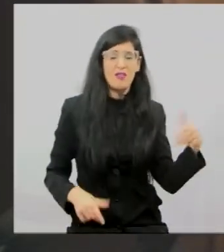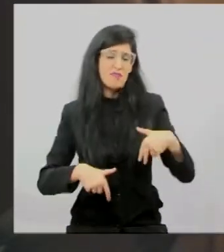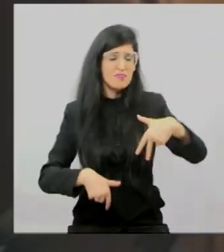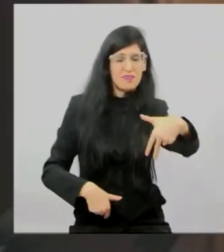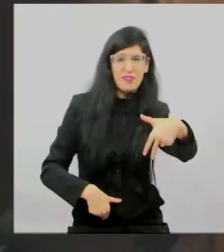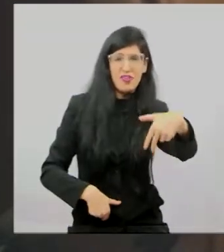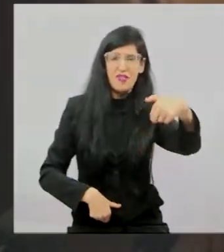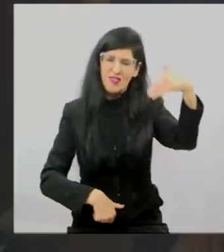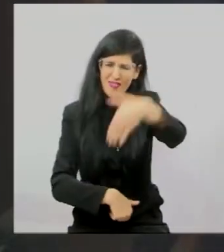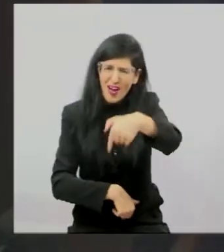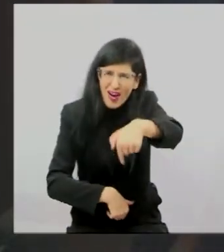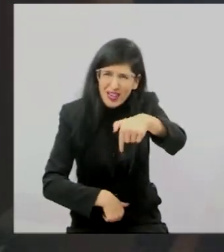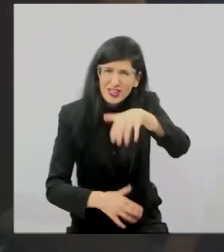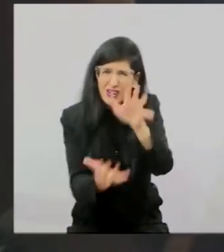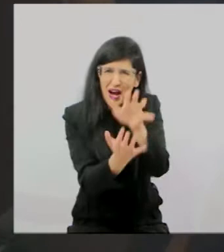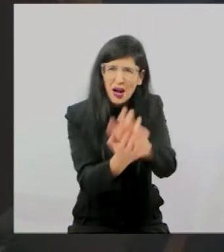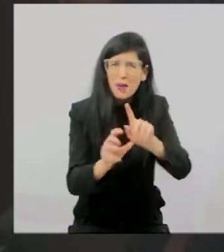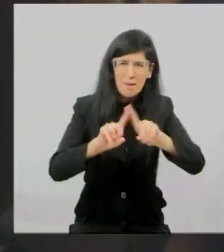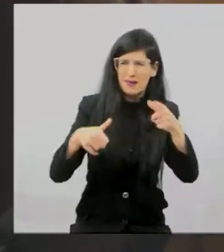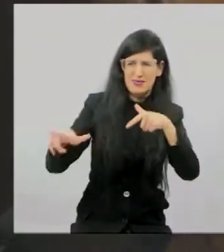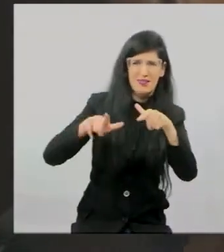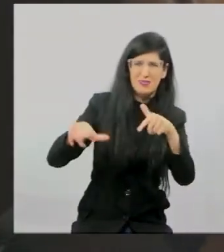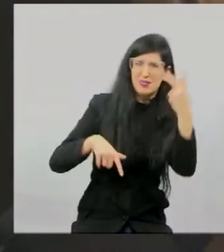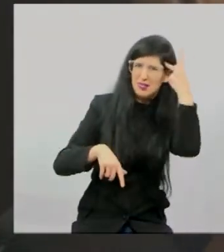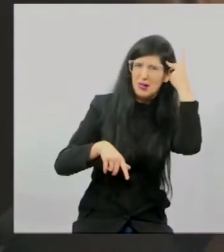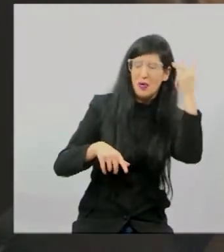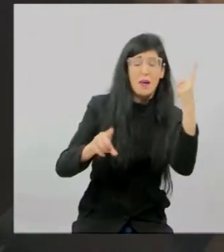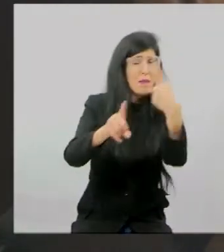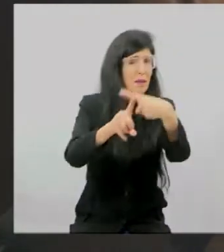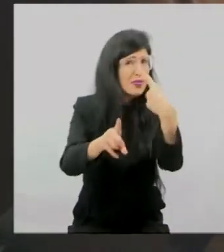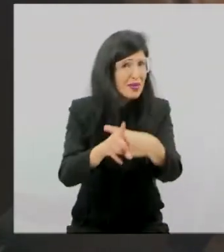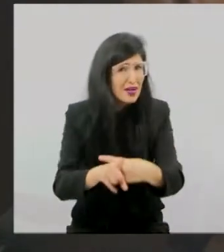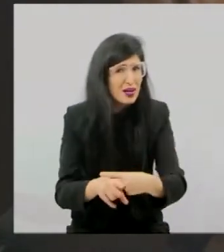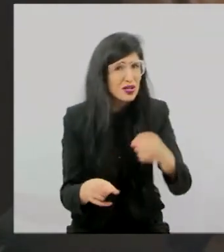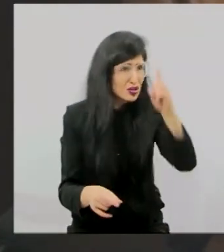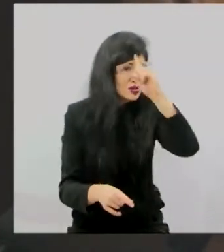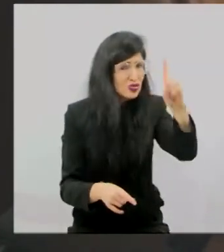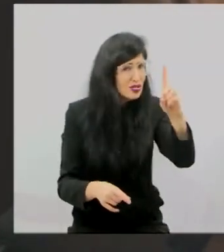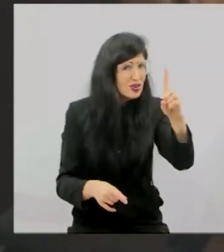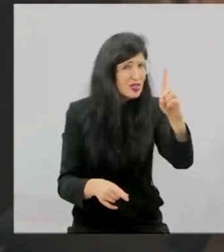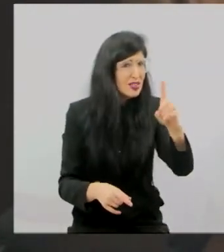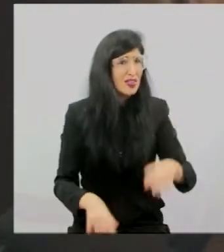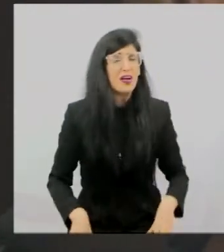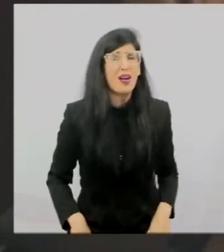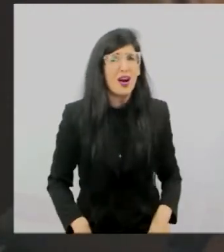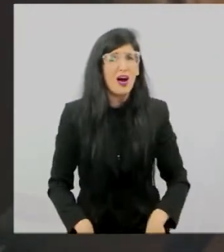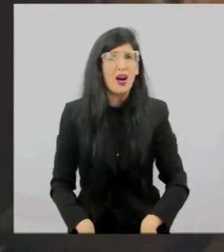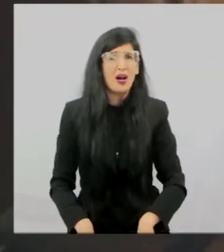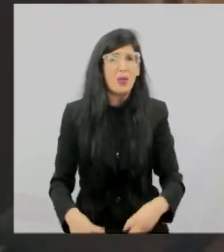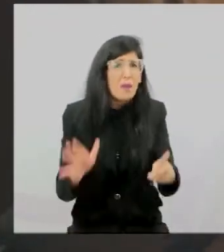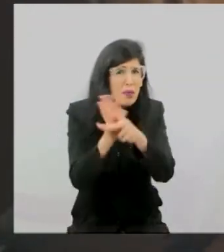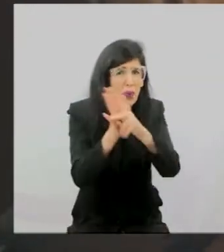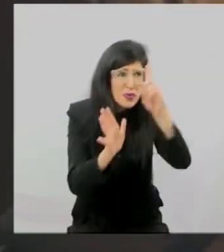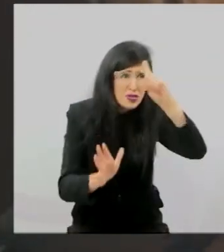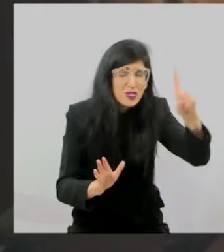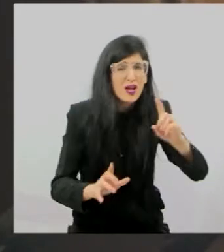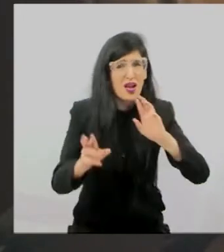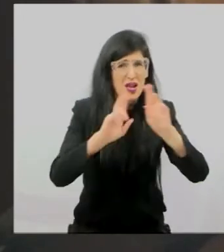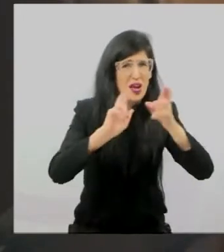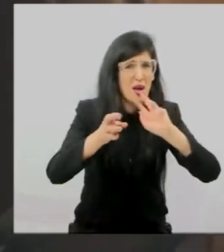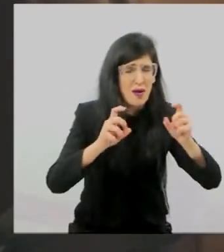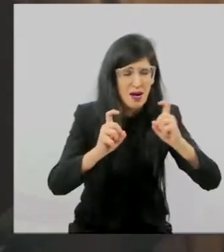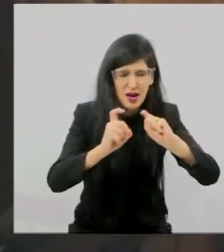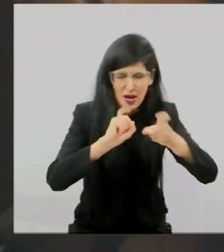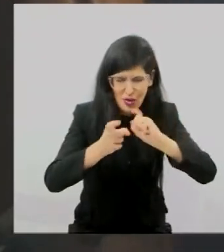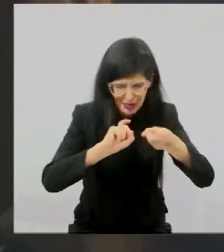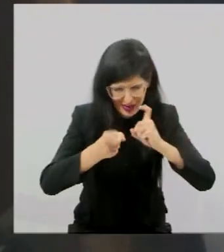era membro suplente de uma reunião de comissões que aconteceu naquele dia. E nós estamos de olho na senhora, hein?